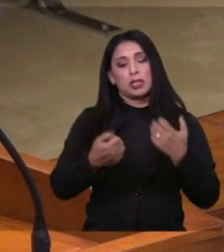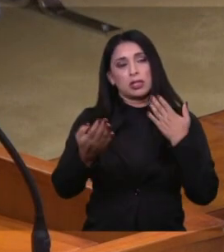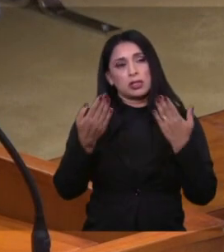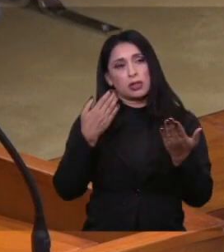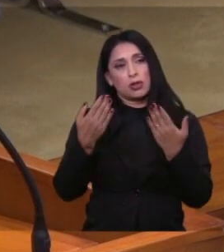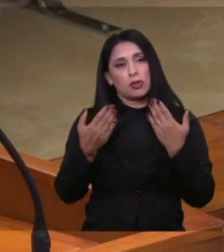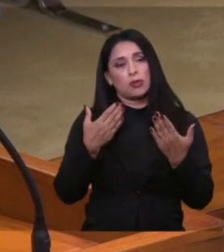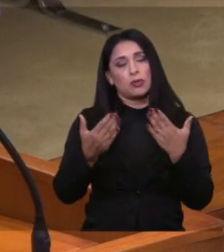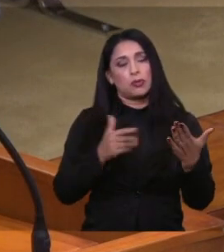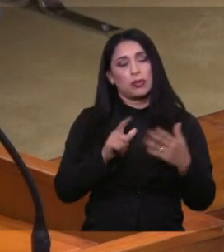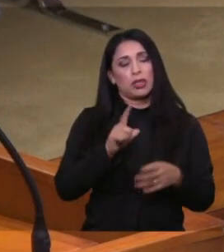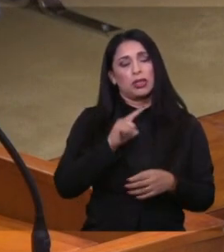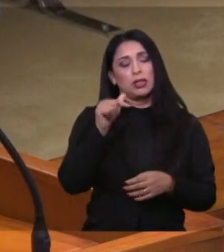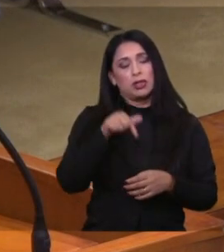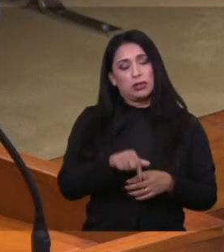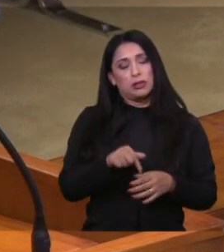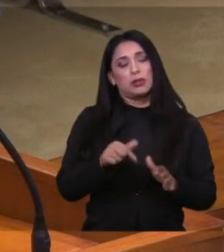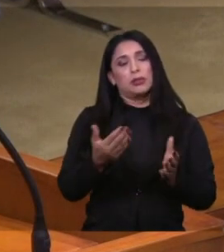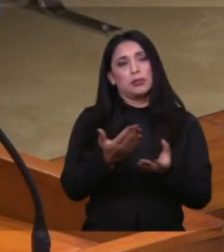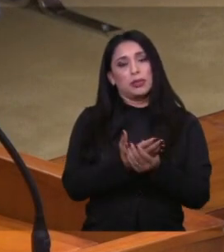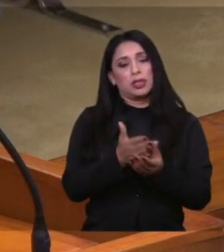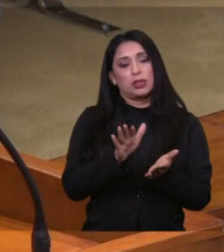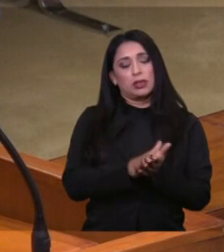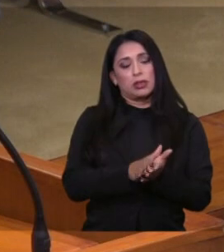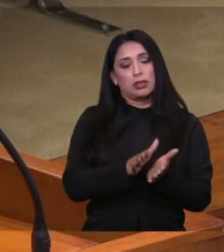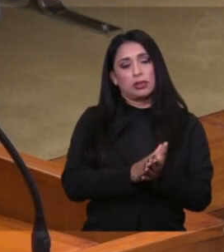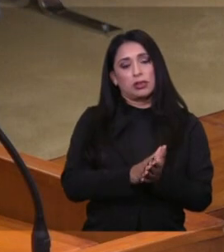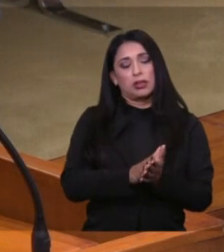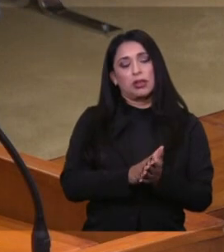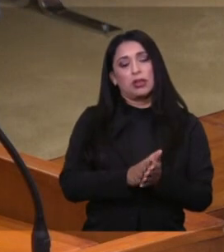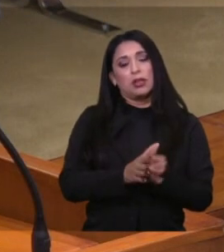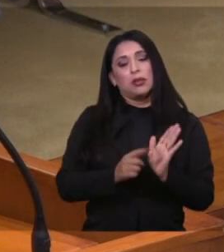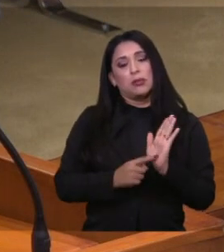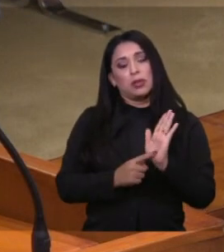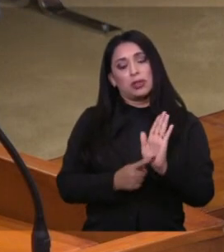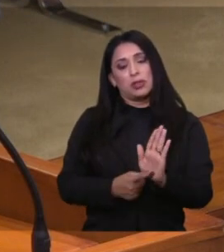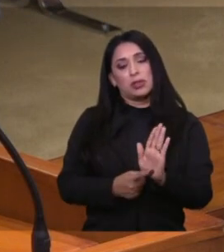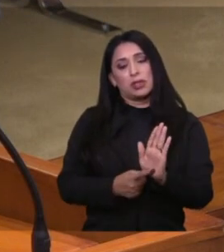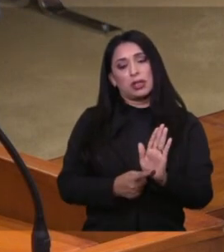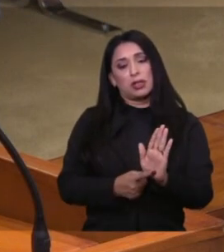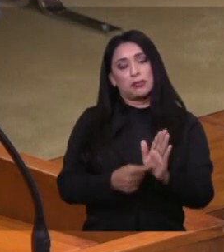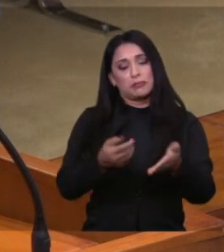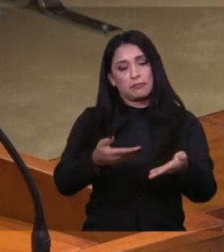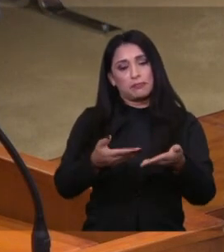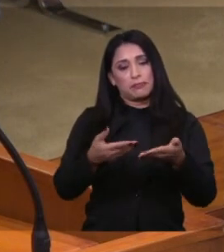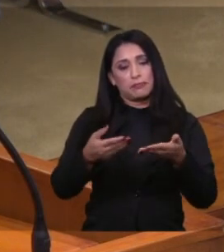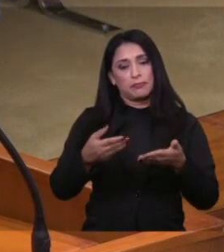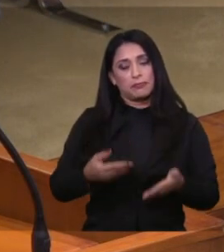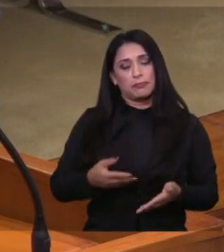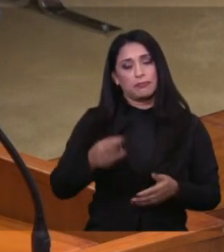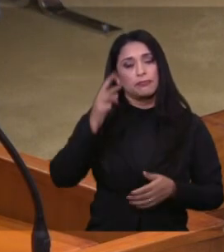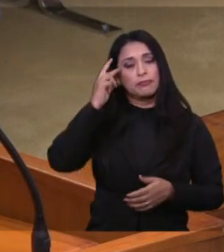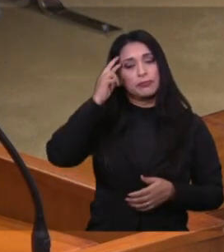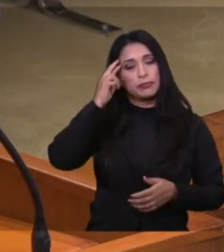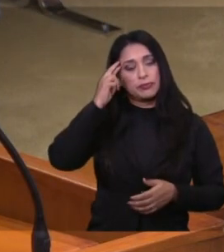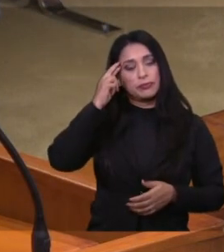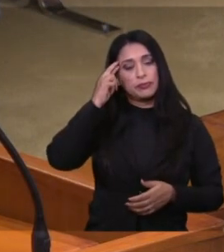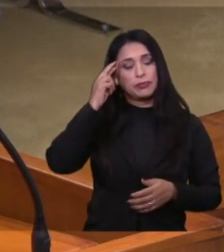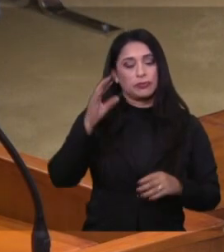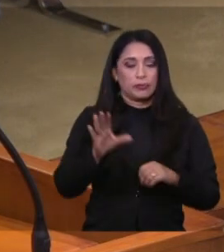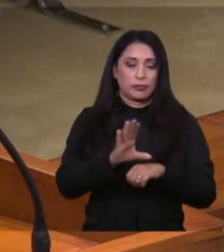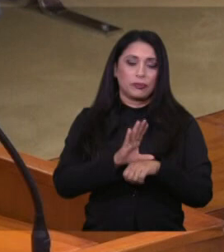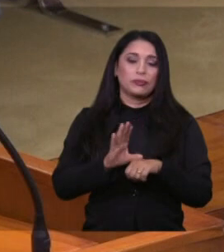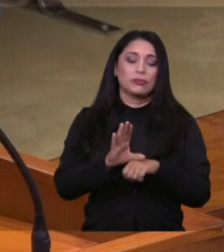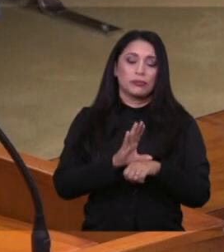aqui nesse caso, exatamente por motivos determinantes, merece transcender para cá, exatamente num raciocínio de ordem